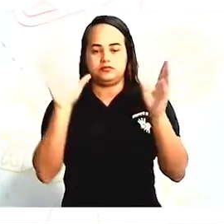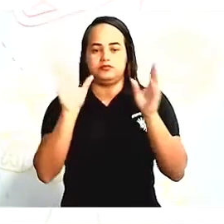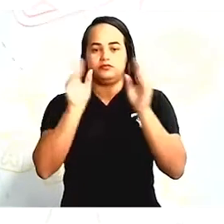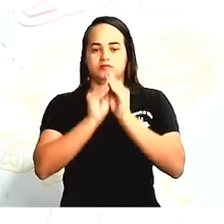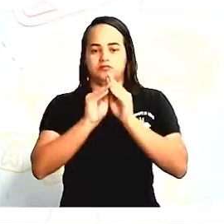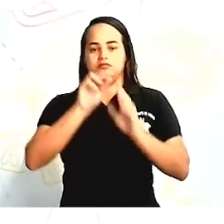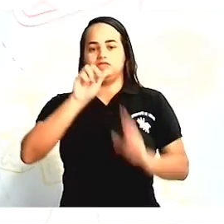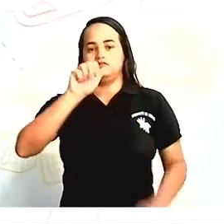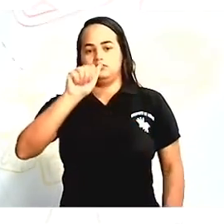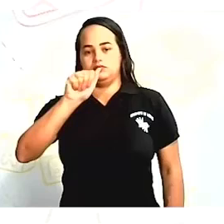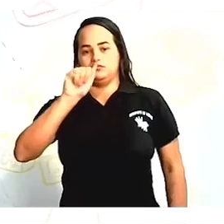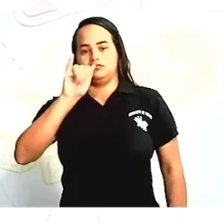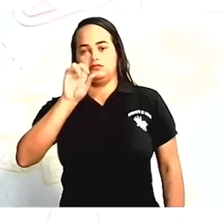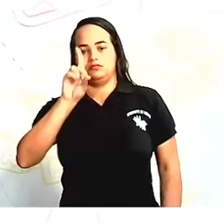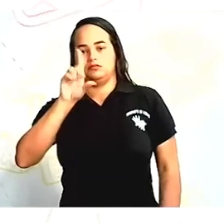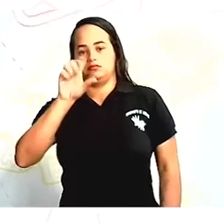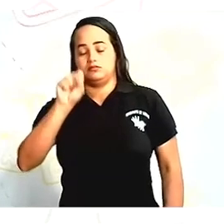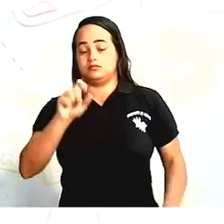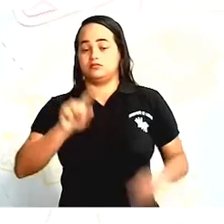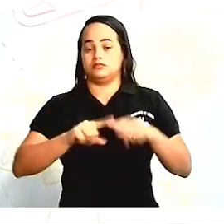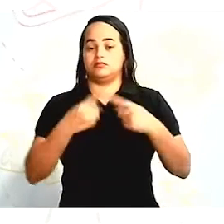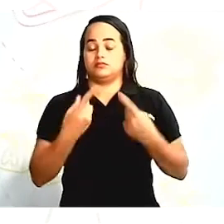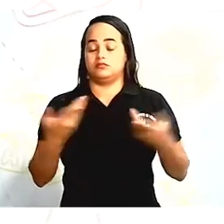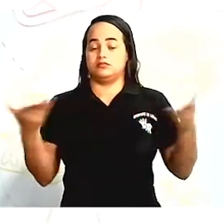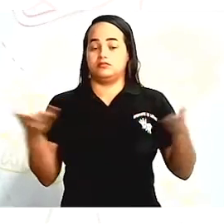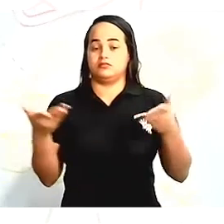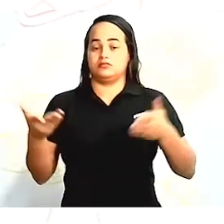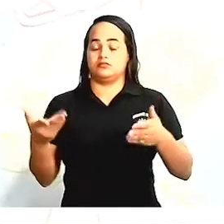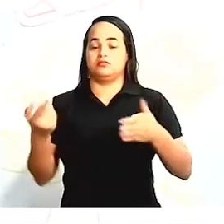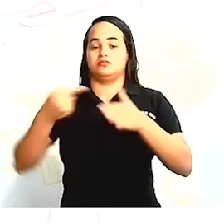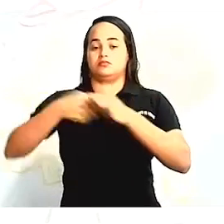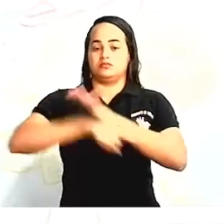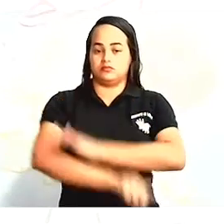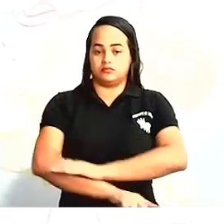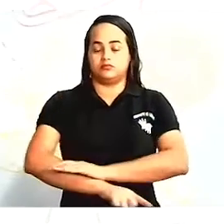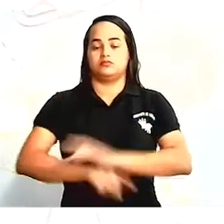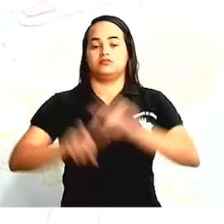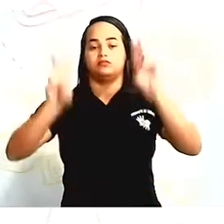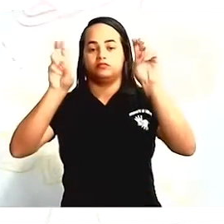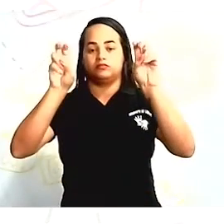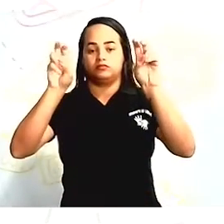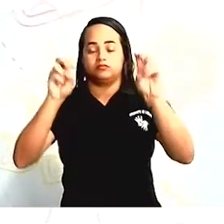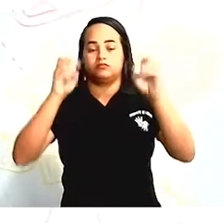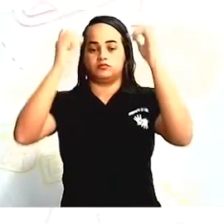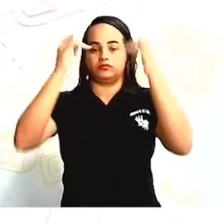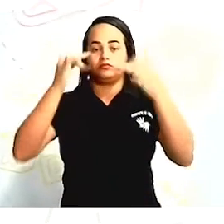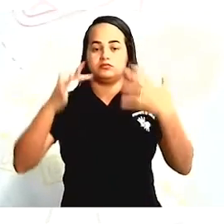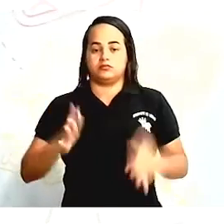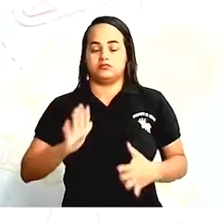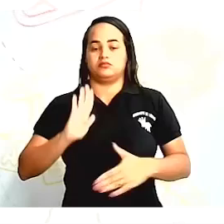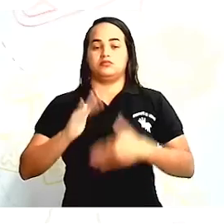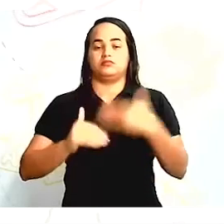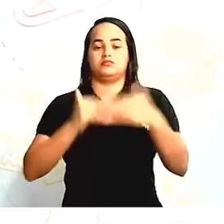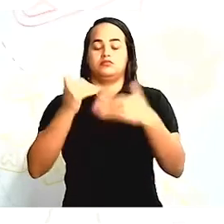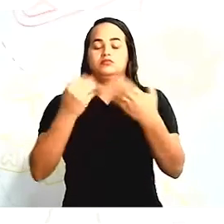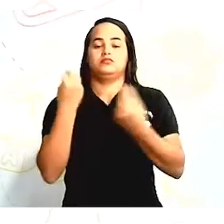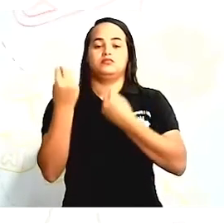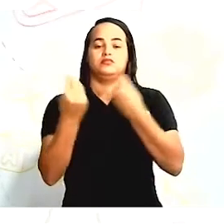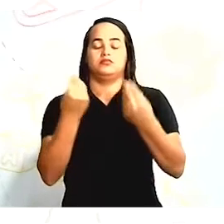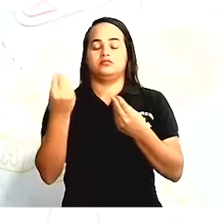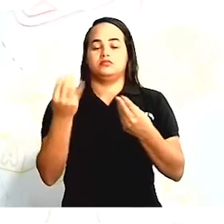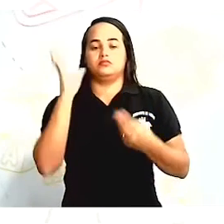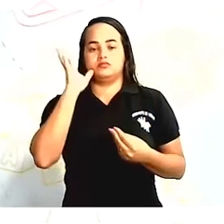AIDS? Bem, mas hoje a gente vai especificar nela, explicar os processos tudinho, como funciona, de uma